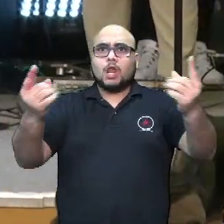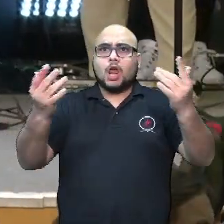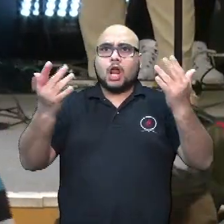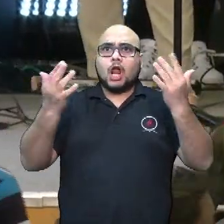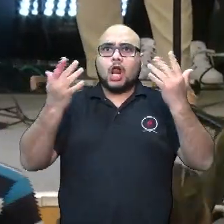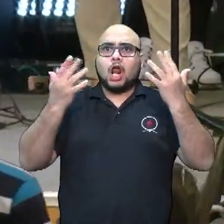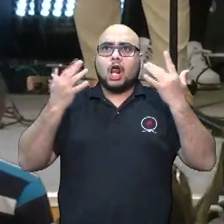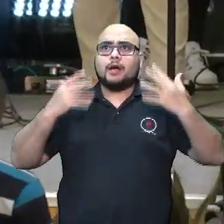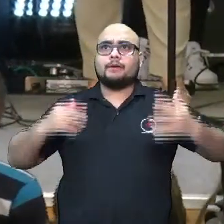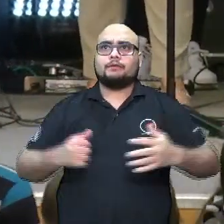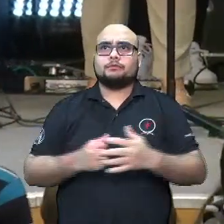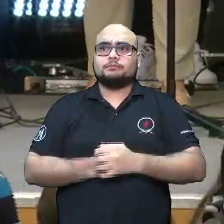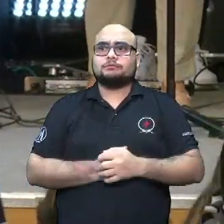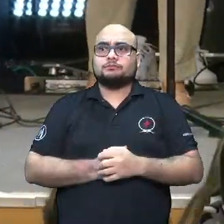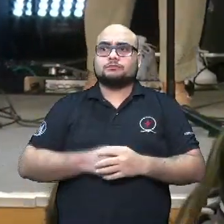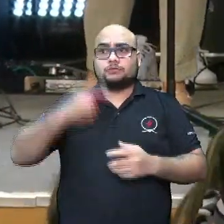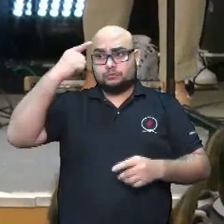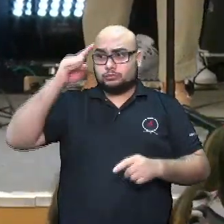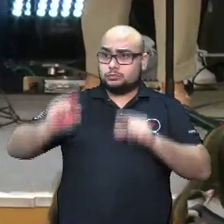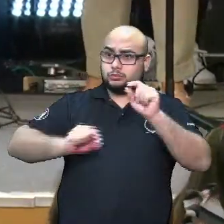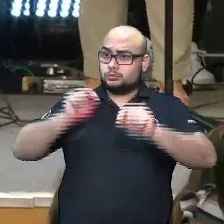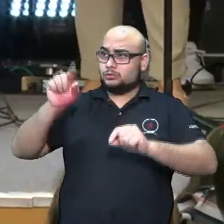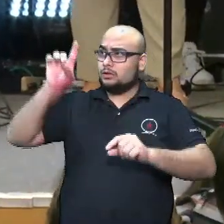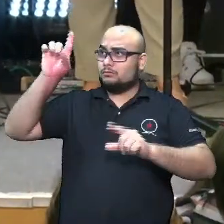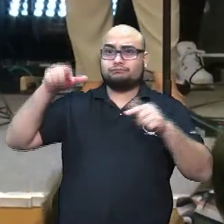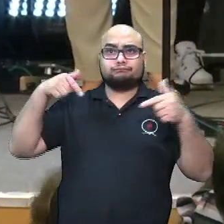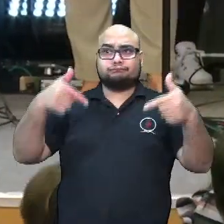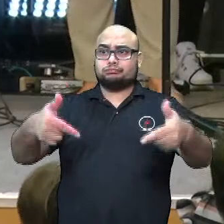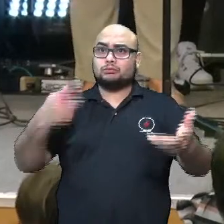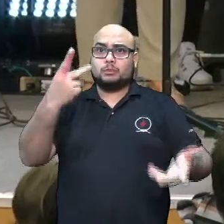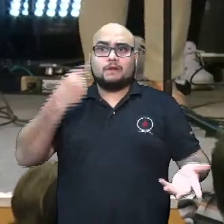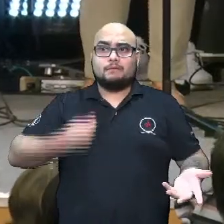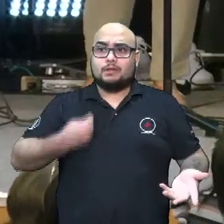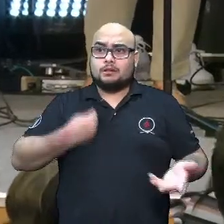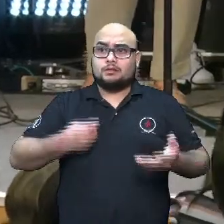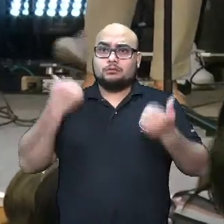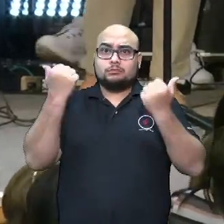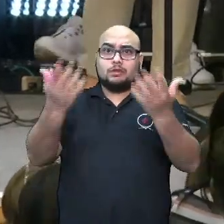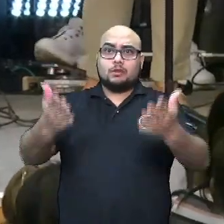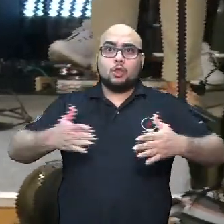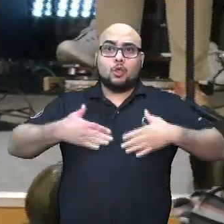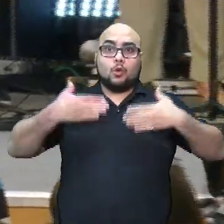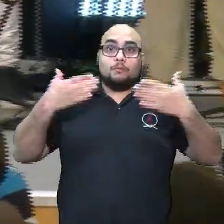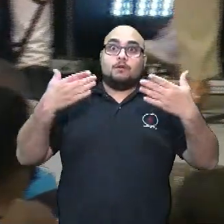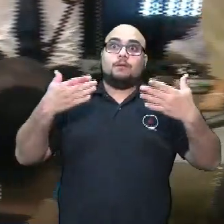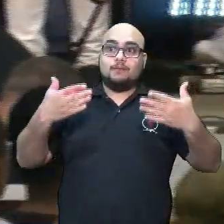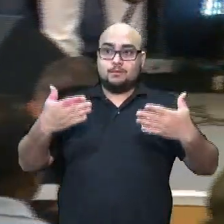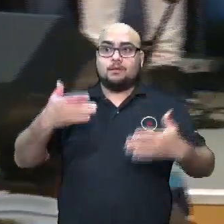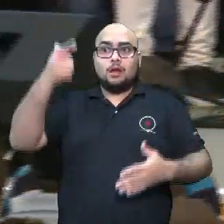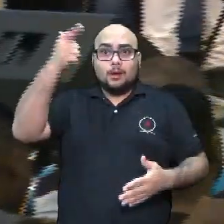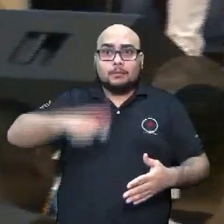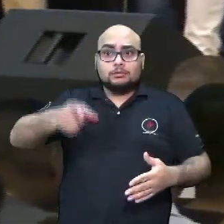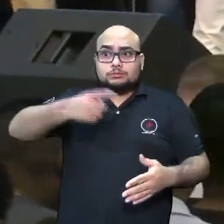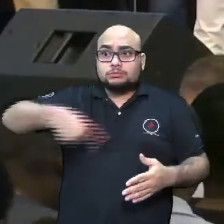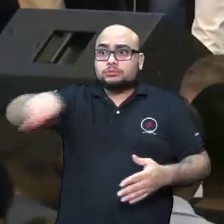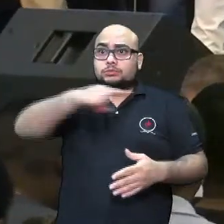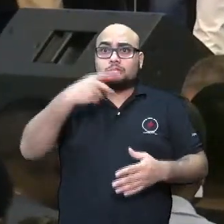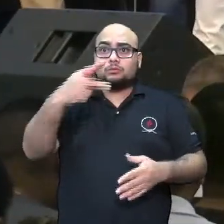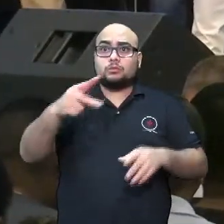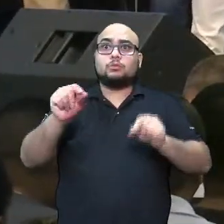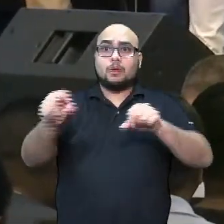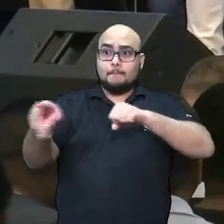Você não tem ideia do que Deus vai fazer na sua vida. Oh, Deus vai te surpreender. Cadê você, Pedro? Cadê você? Isso, traga